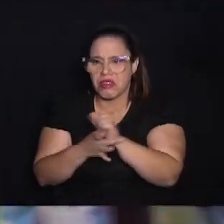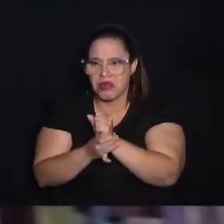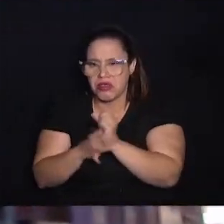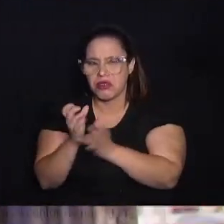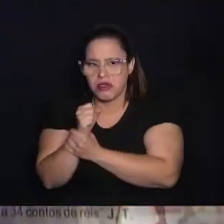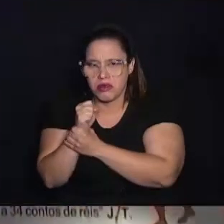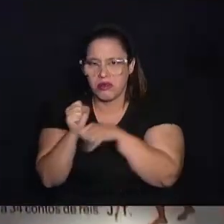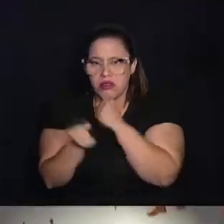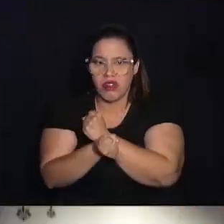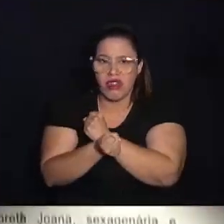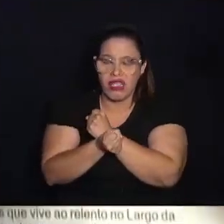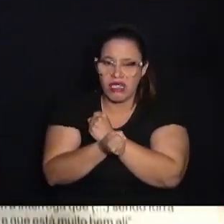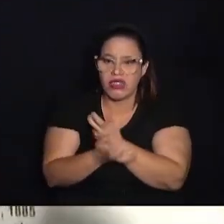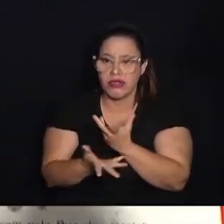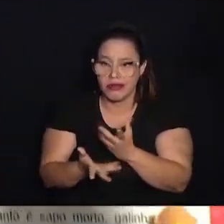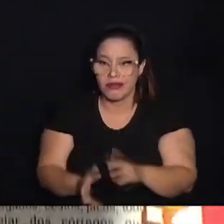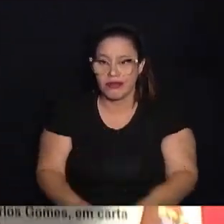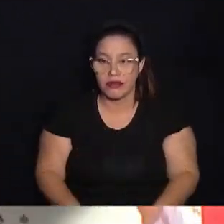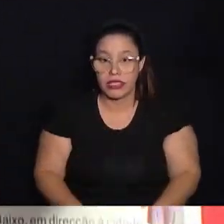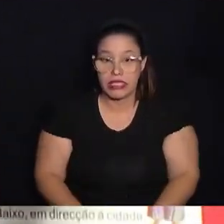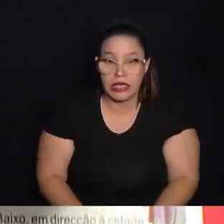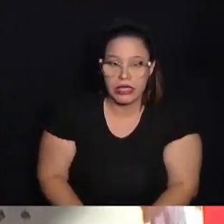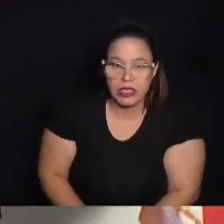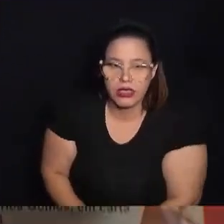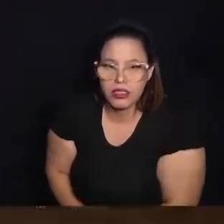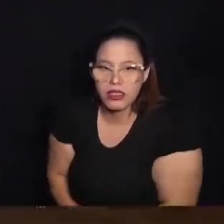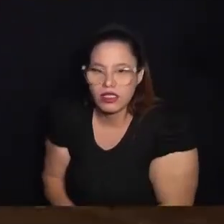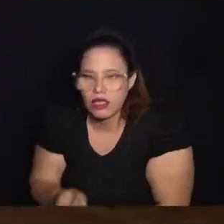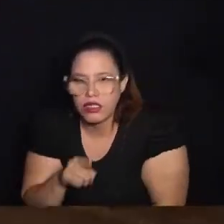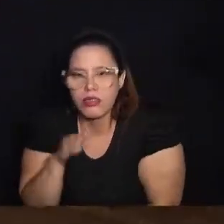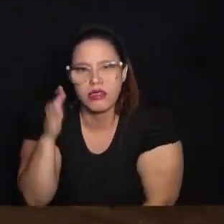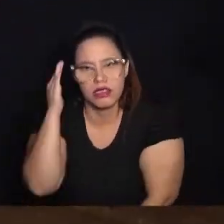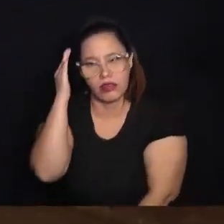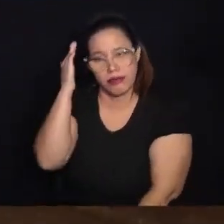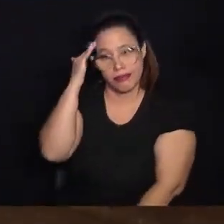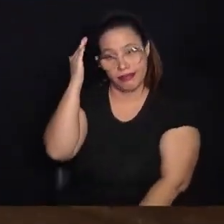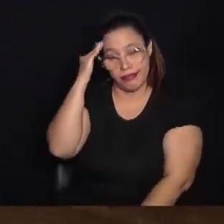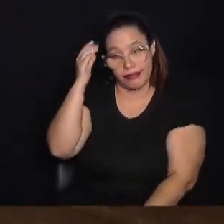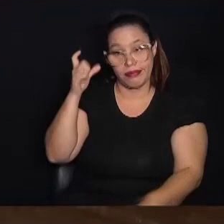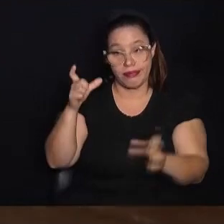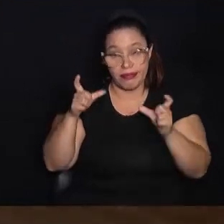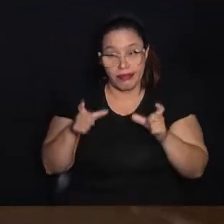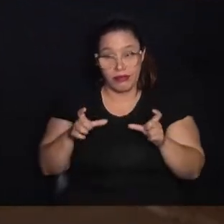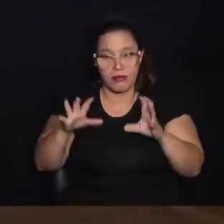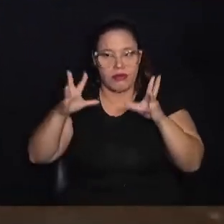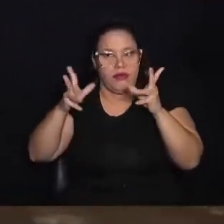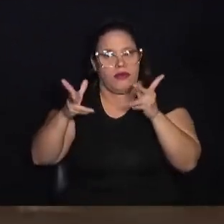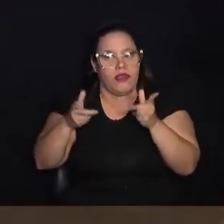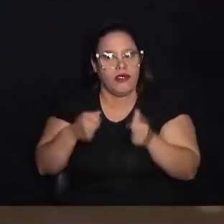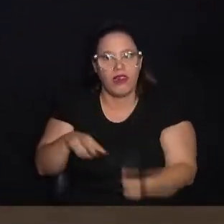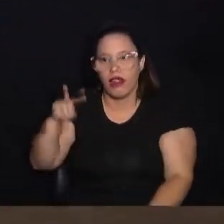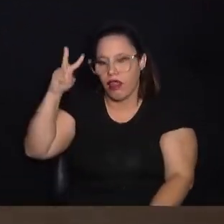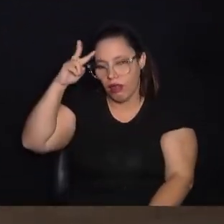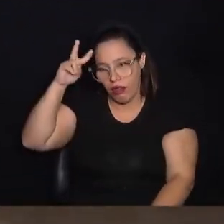cidade de Campinas E você já sabia que esse local tem todas essas histórias algumas lendas